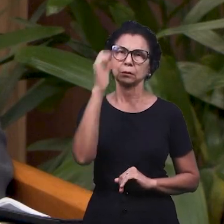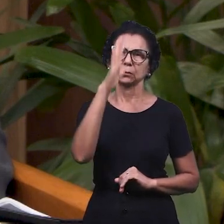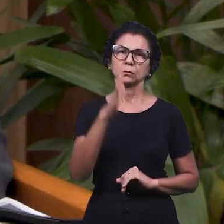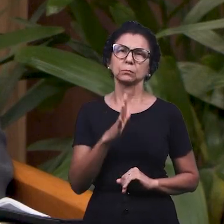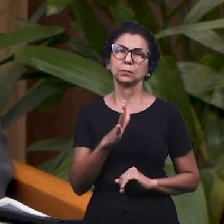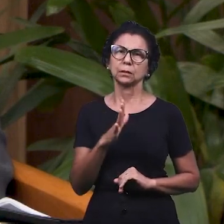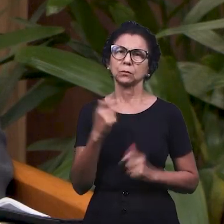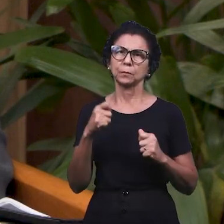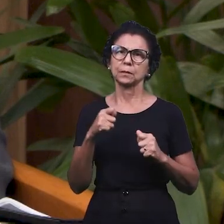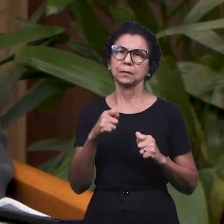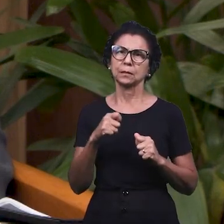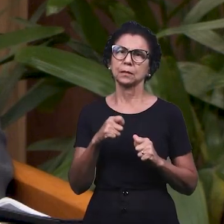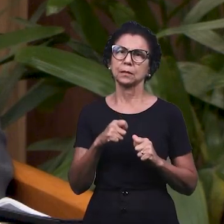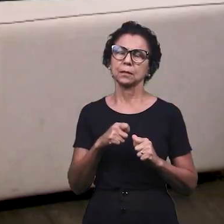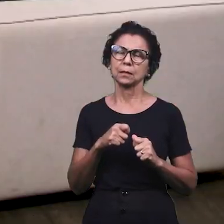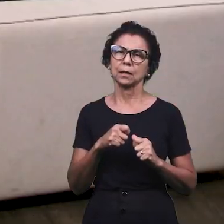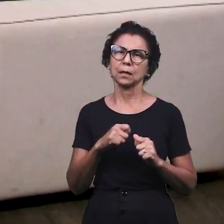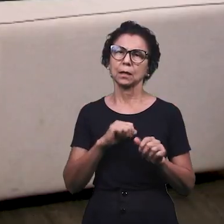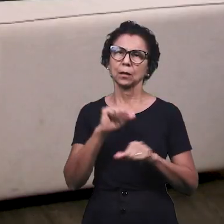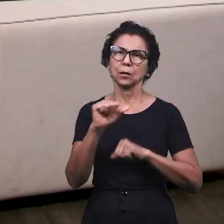Brasil? Não.